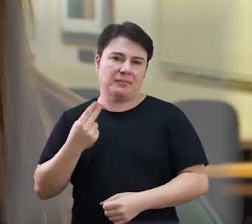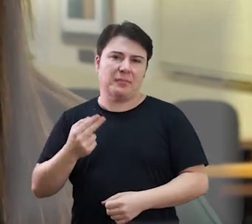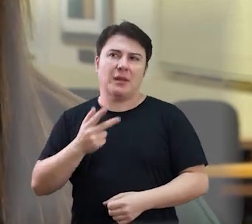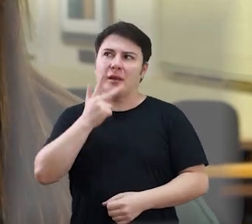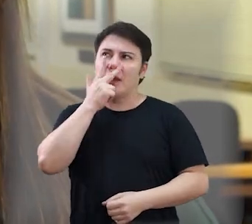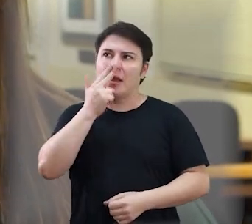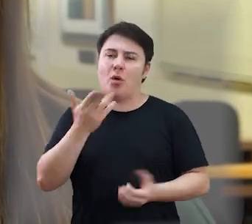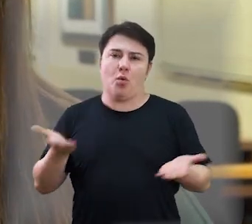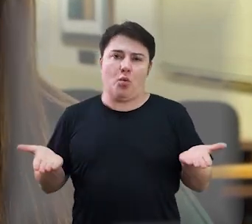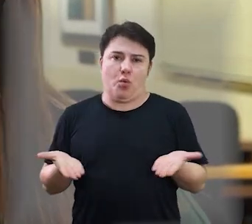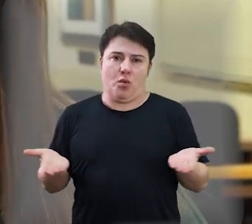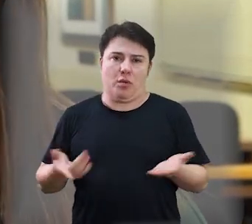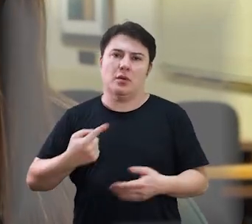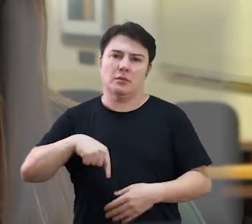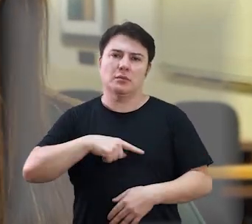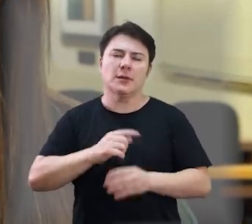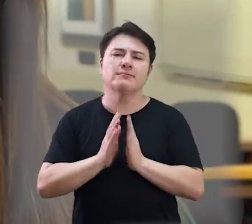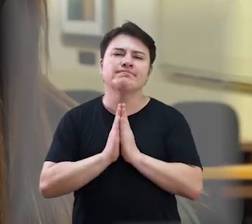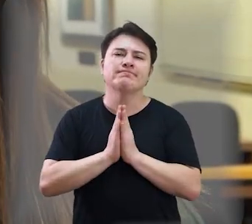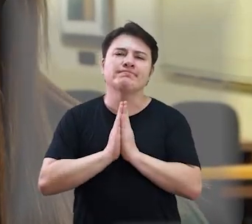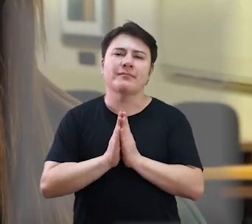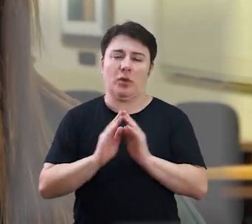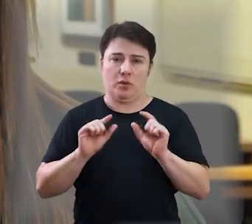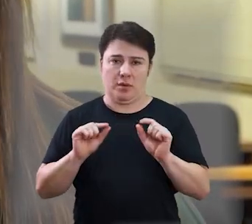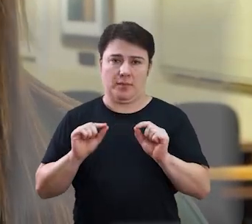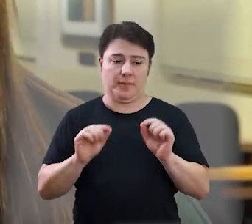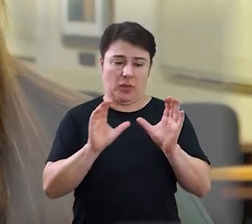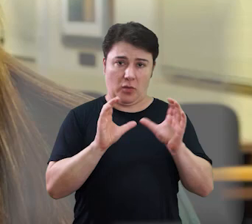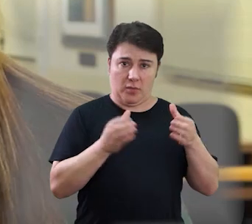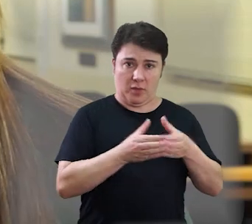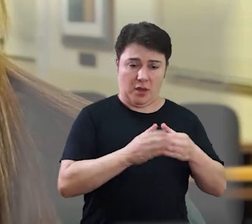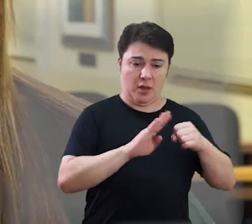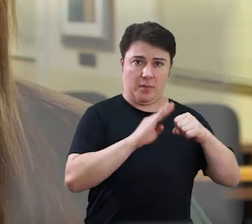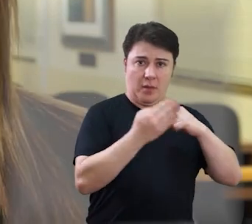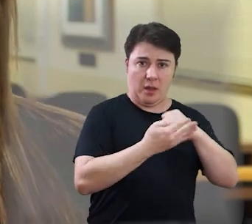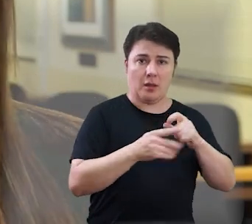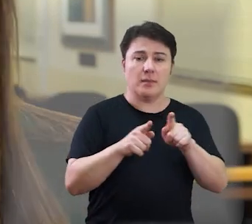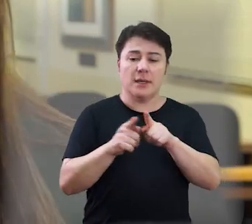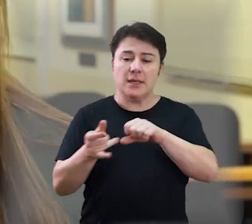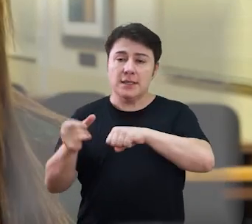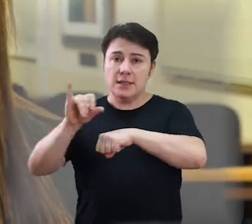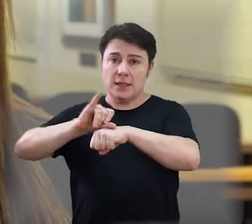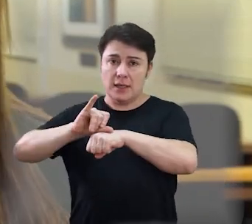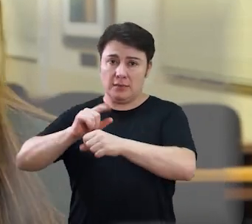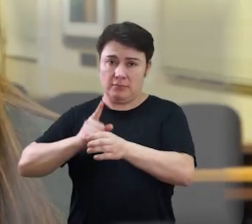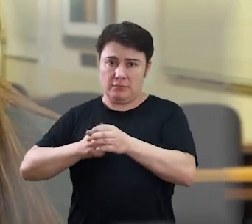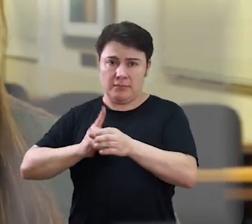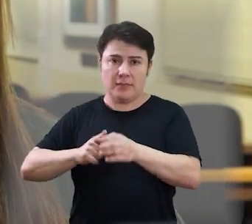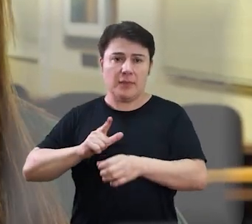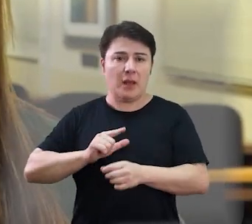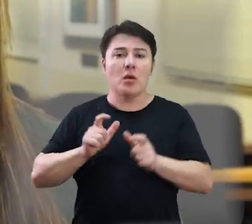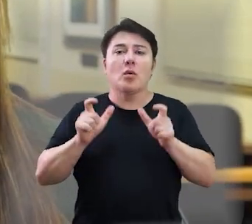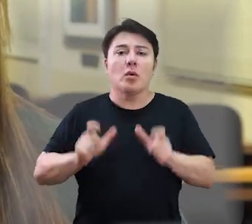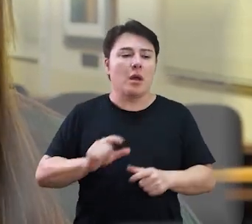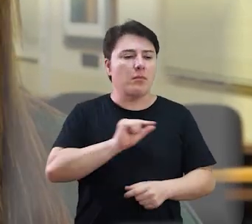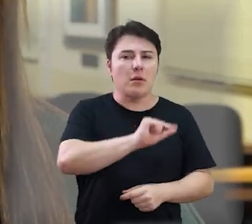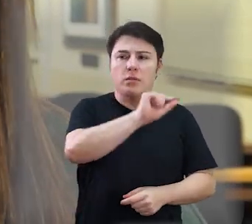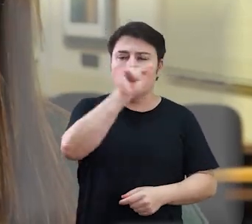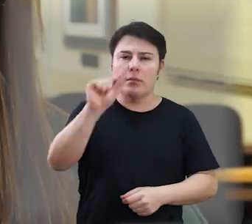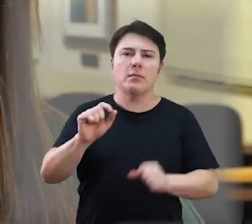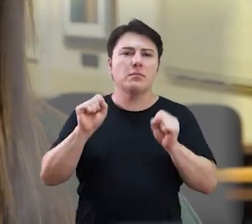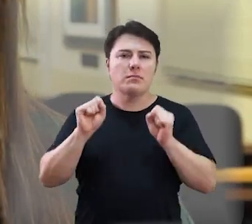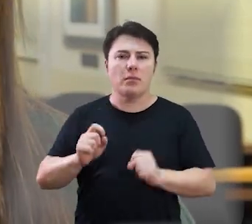está aqui, eu acho que é quase um apelo, né, de que comunidades dos bairros, o centro da cidade, todas as áreas que são de